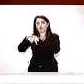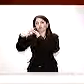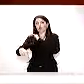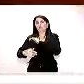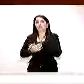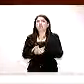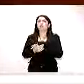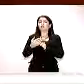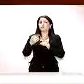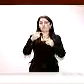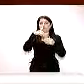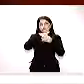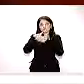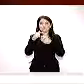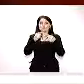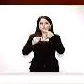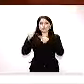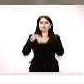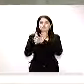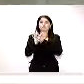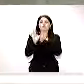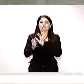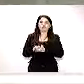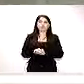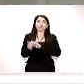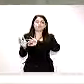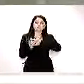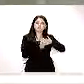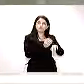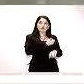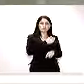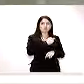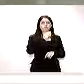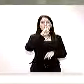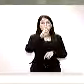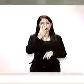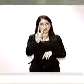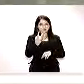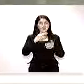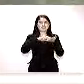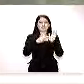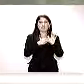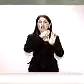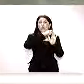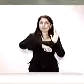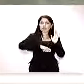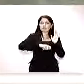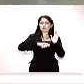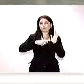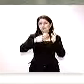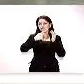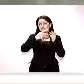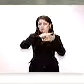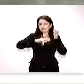em votação aprovado o item 52 é uma termos aditivos da Prefeitura